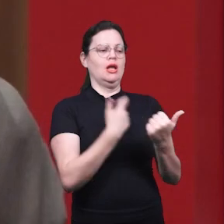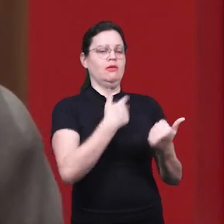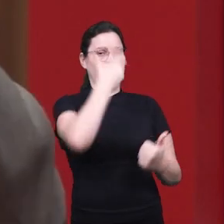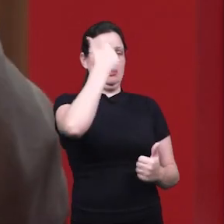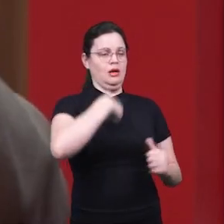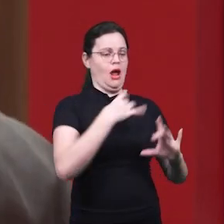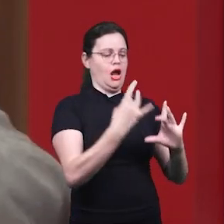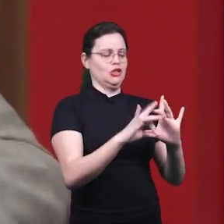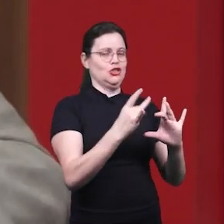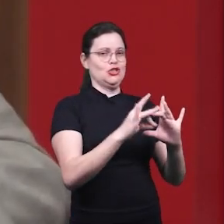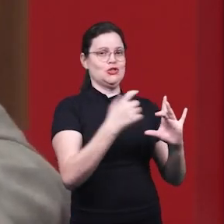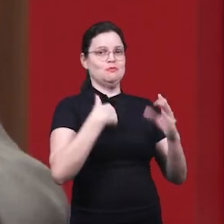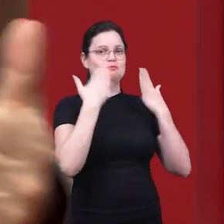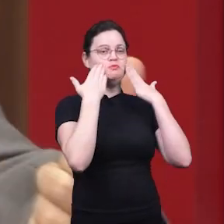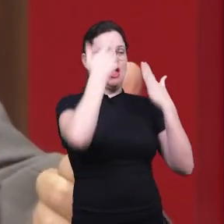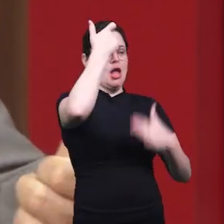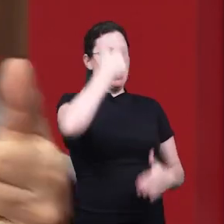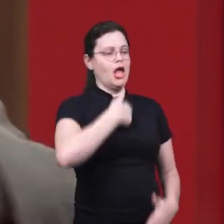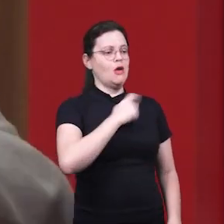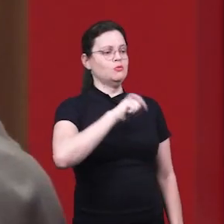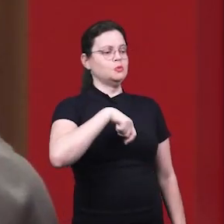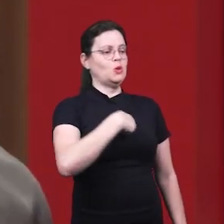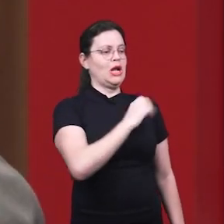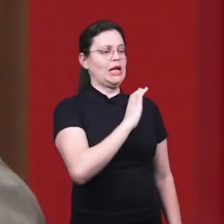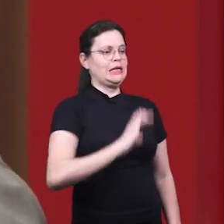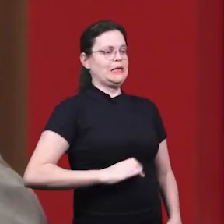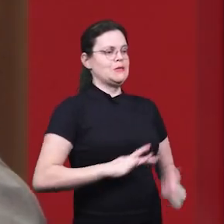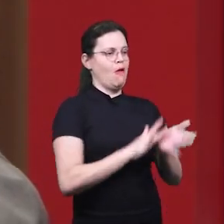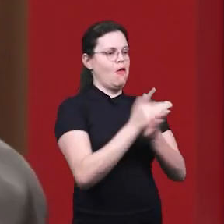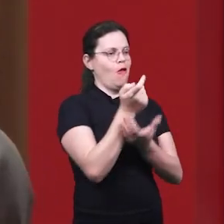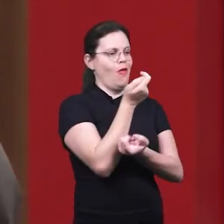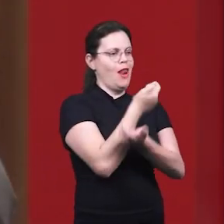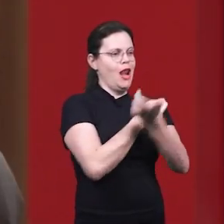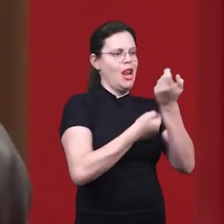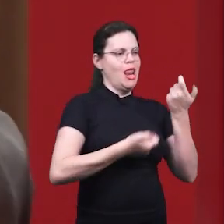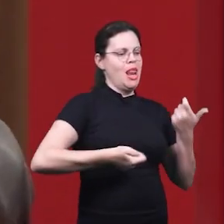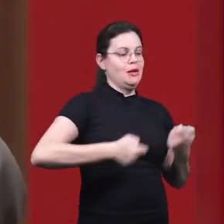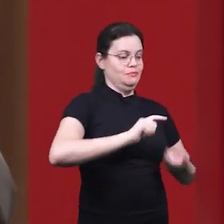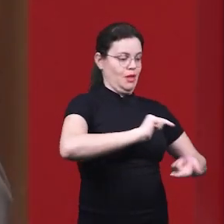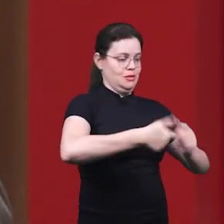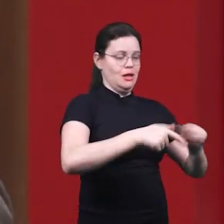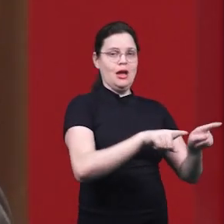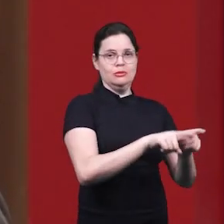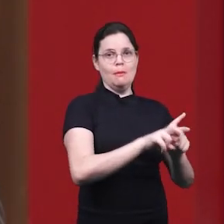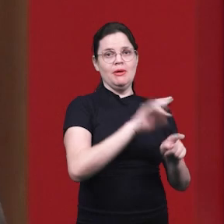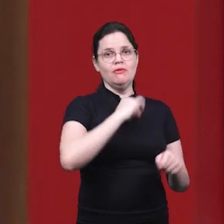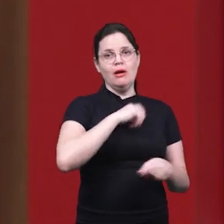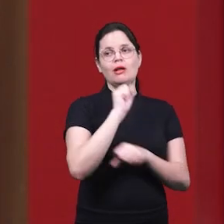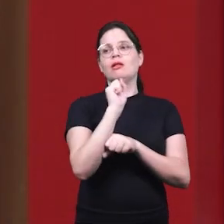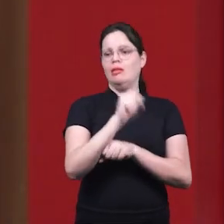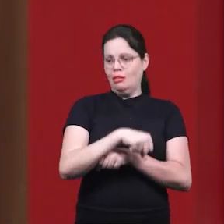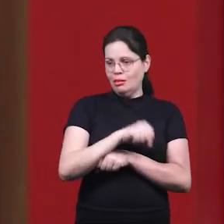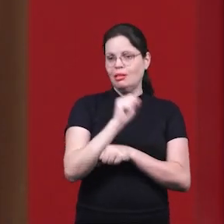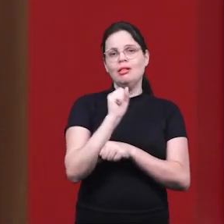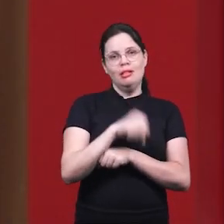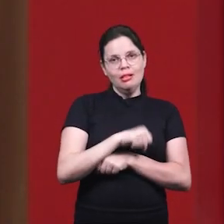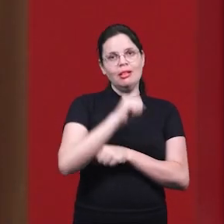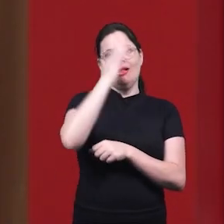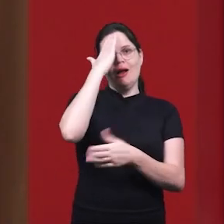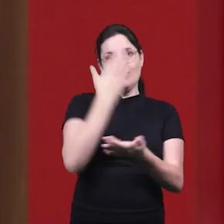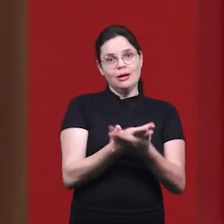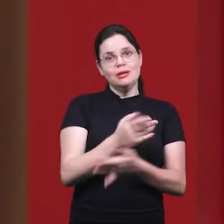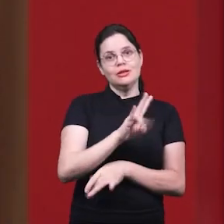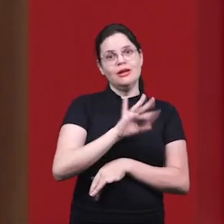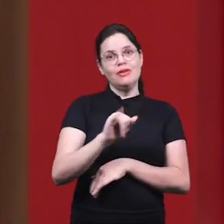sou o Cristo. E diz a palavra que enganará muitos, Israel será enganado. Que Israel vai fazer um acordo